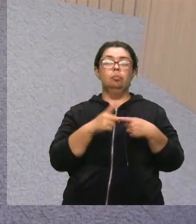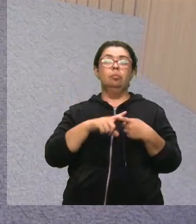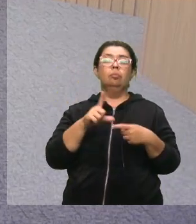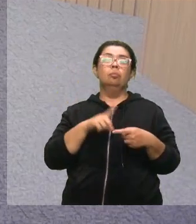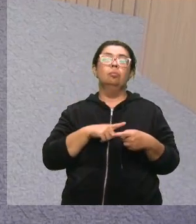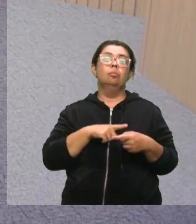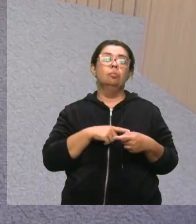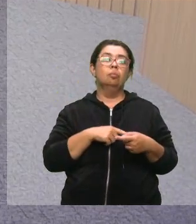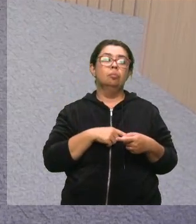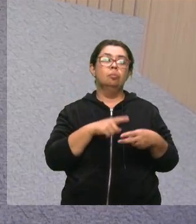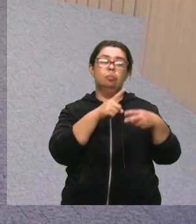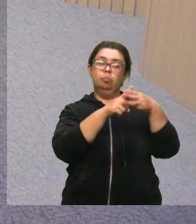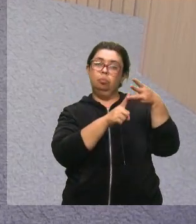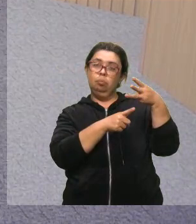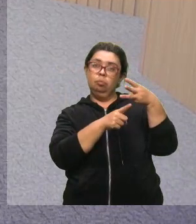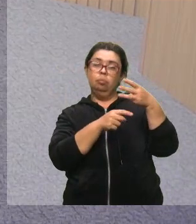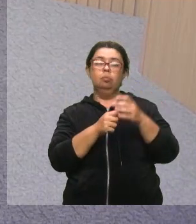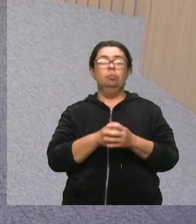mesma finalidade.